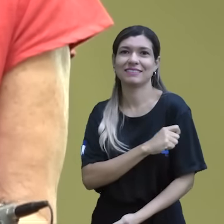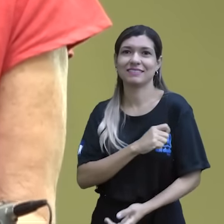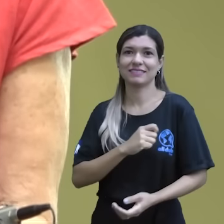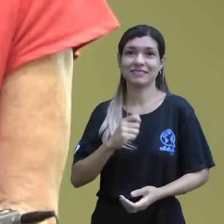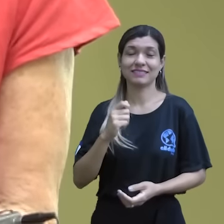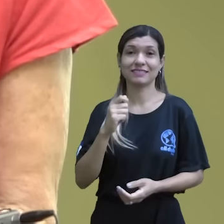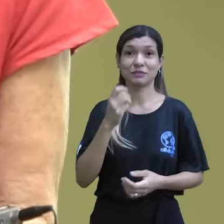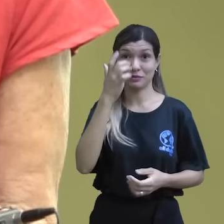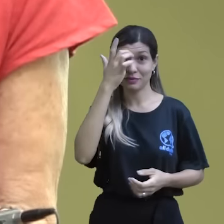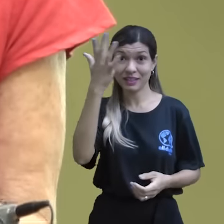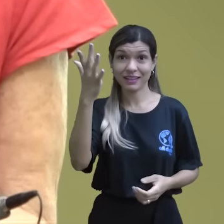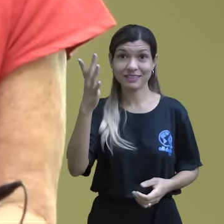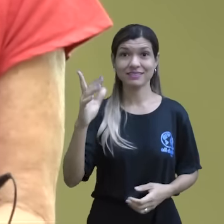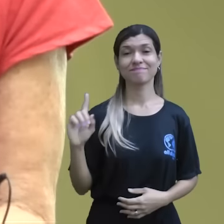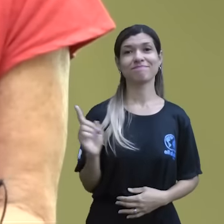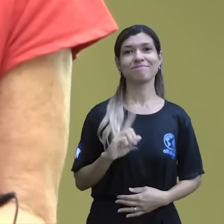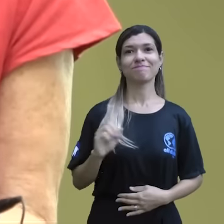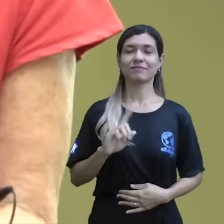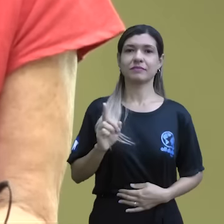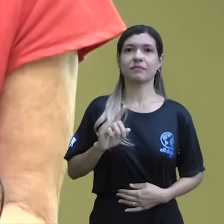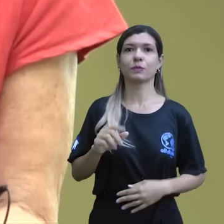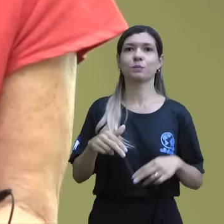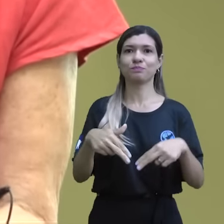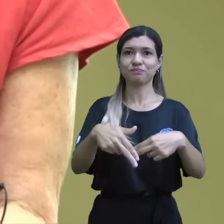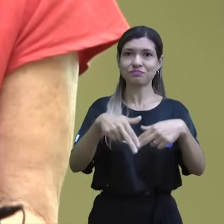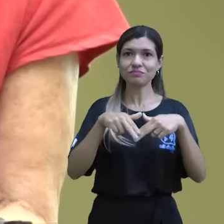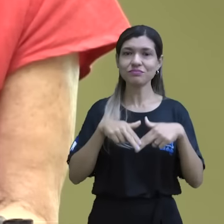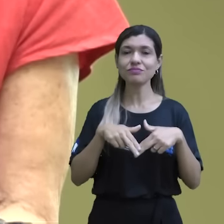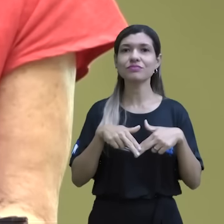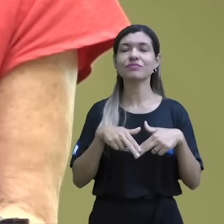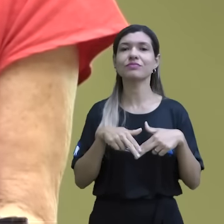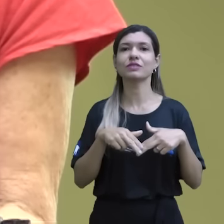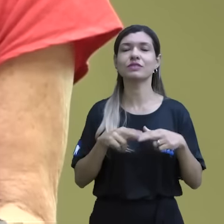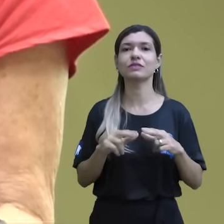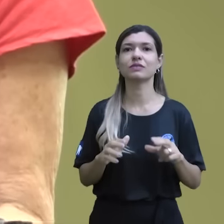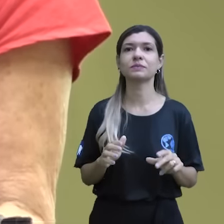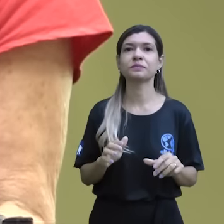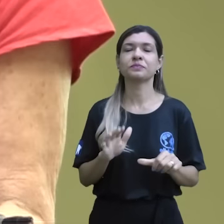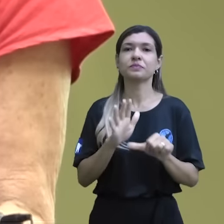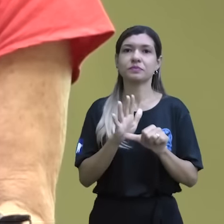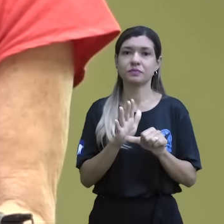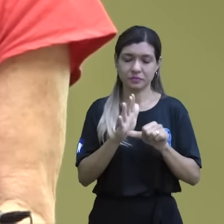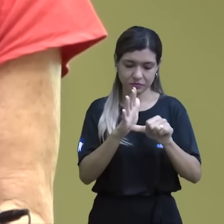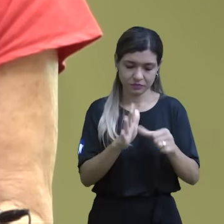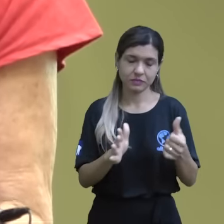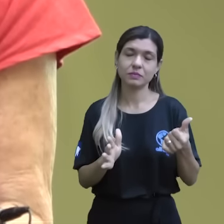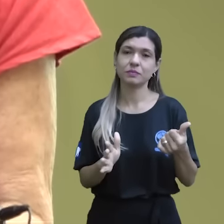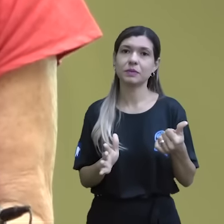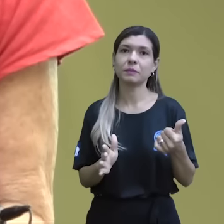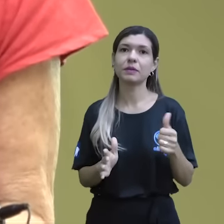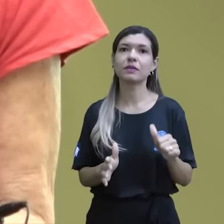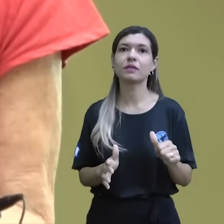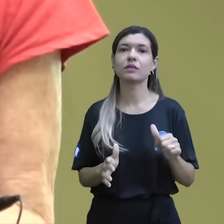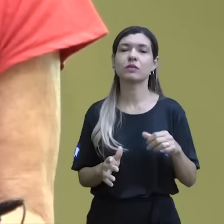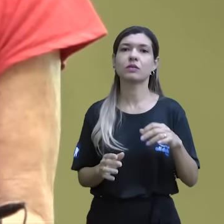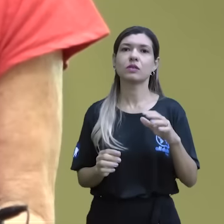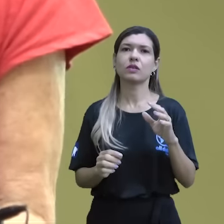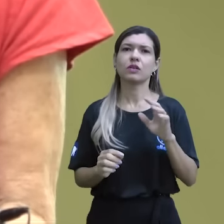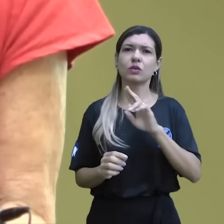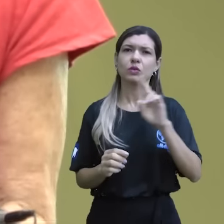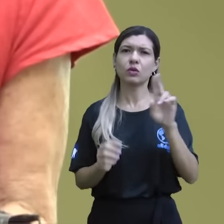Gonzaga de Sá é um livro de um velho que é para uma pessoa madura, né? Até com certo amargor,